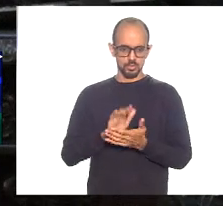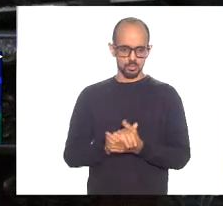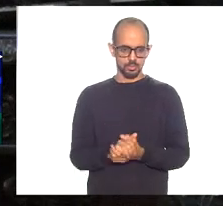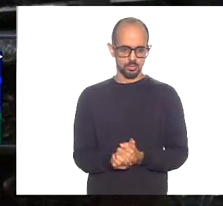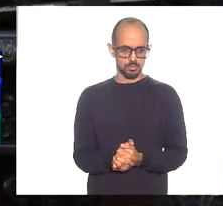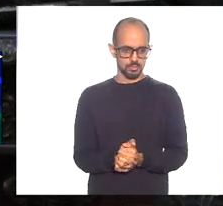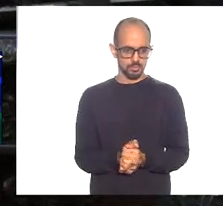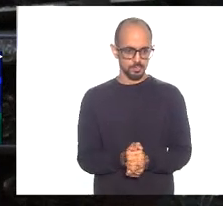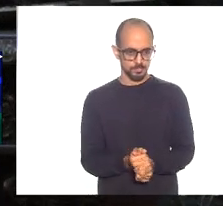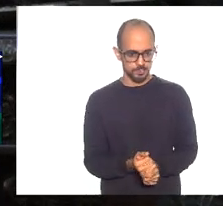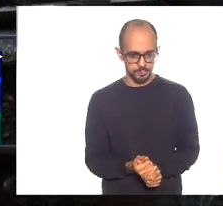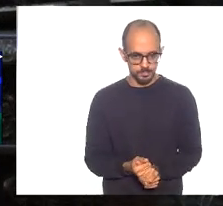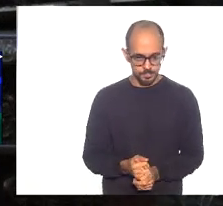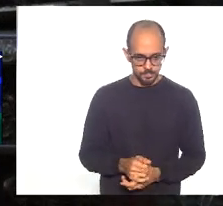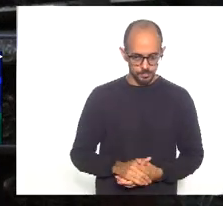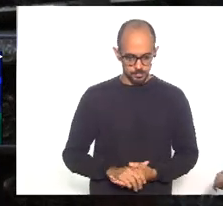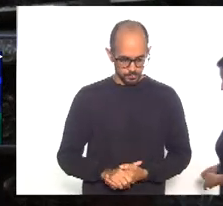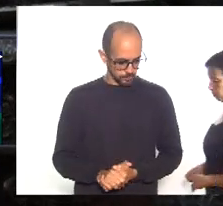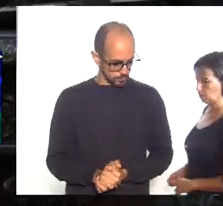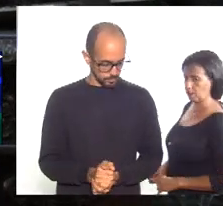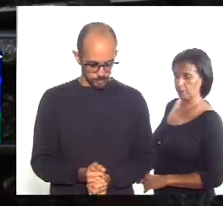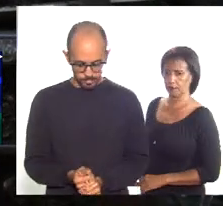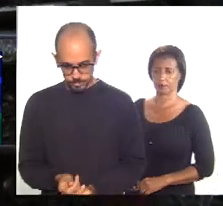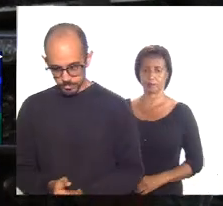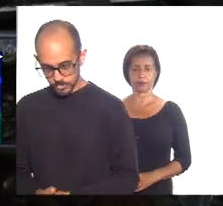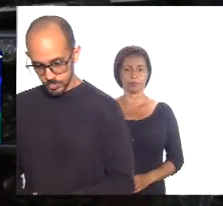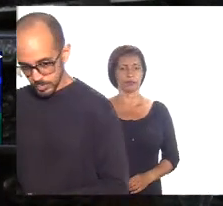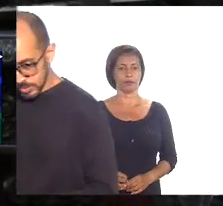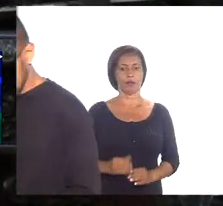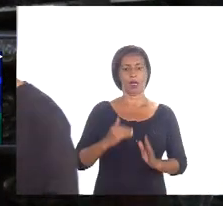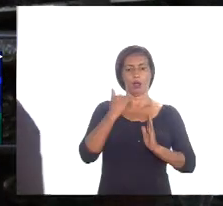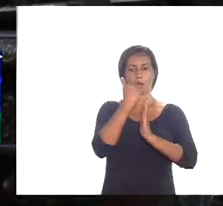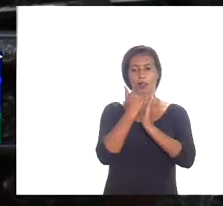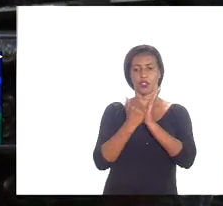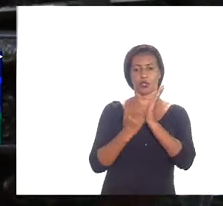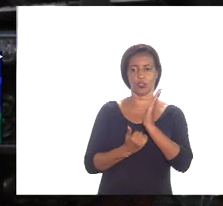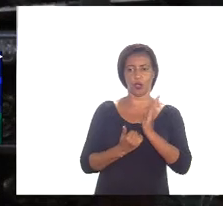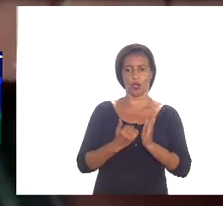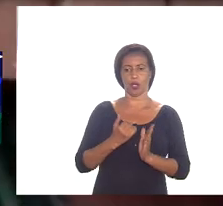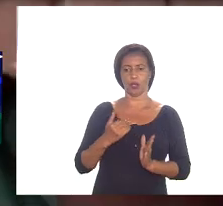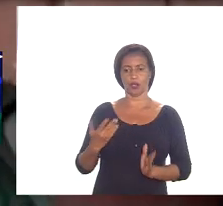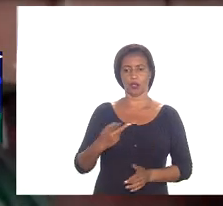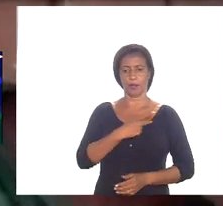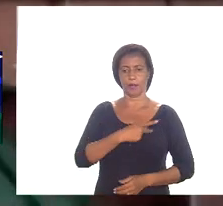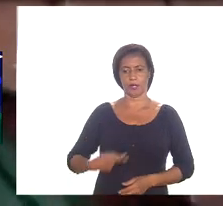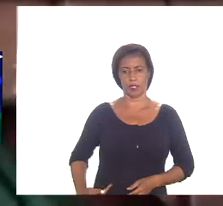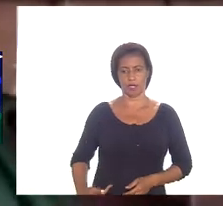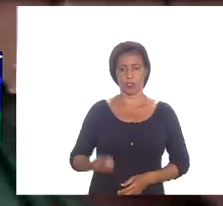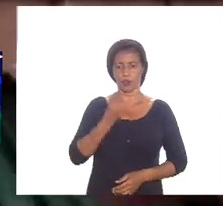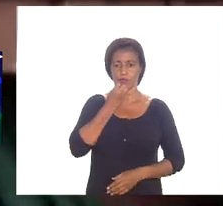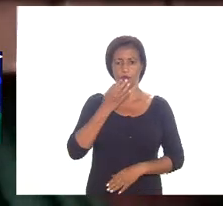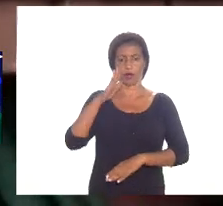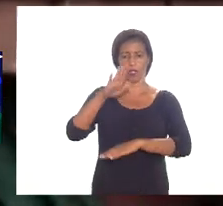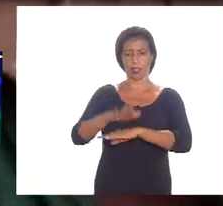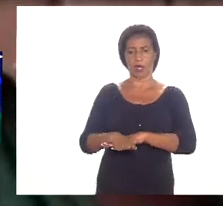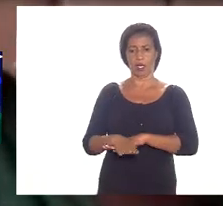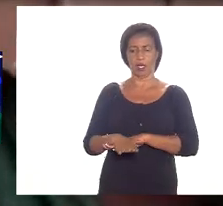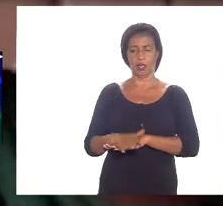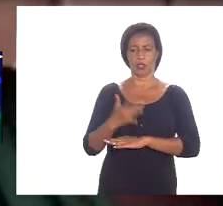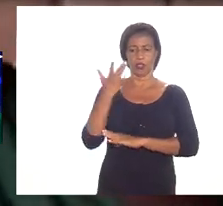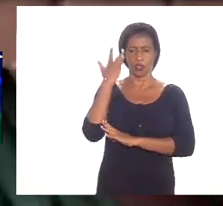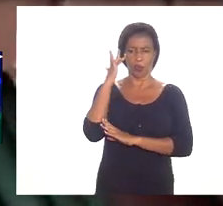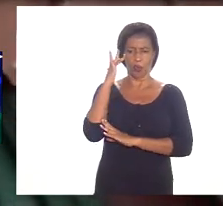só uma questão de ordem nesse sentido é presidente se o seu me permite Boa tarde que eu acho muito